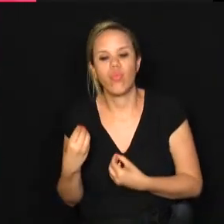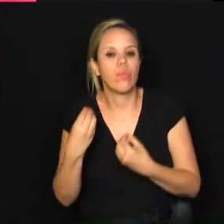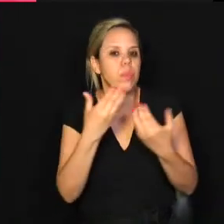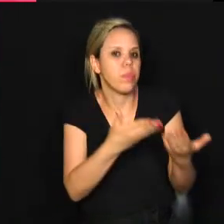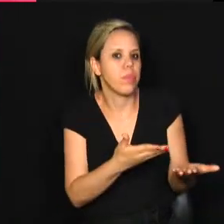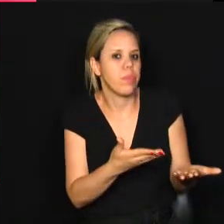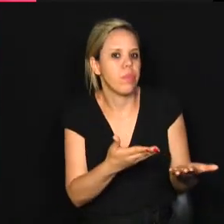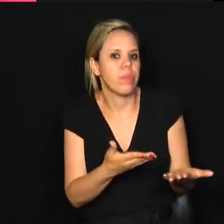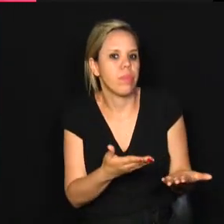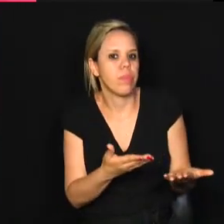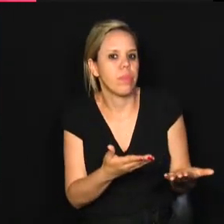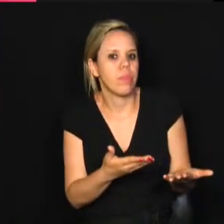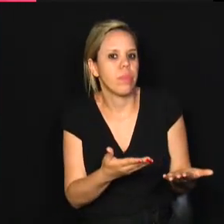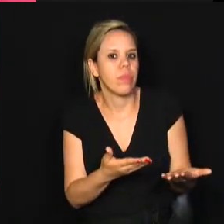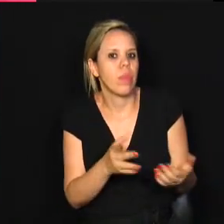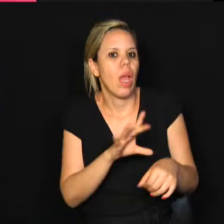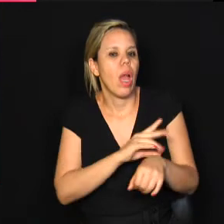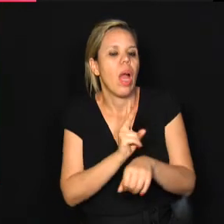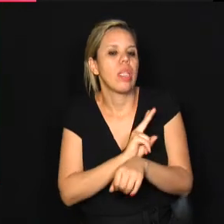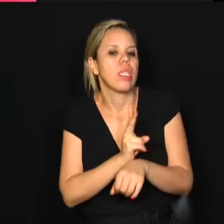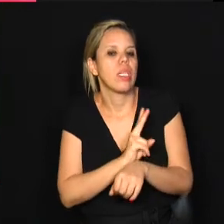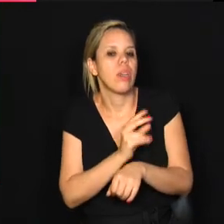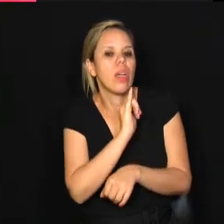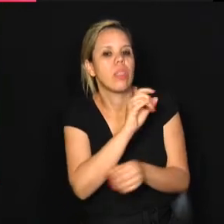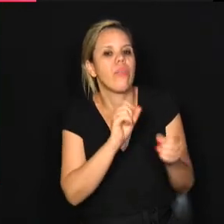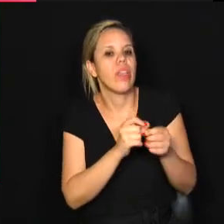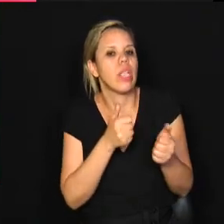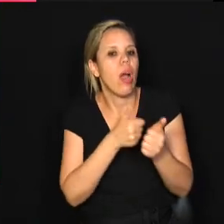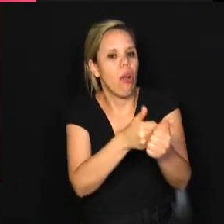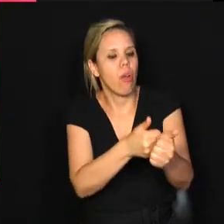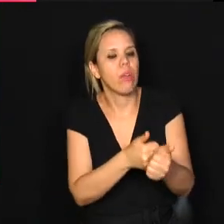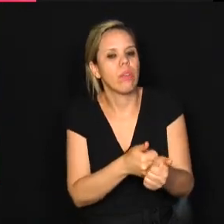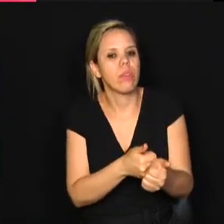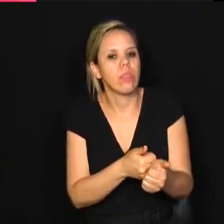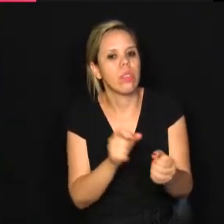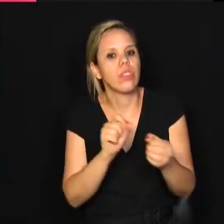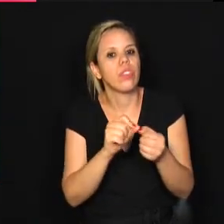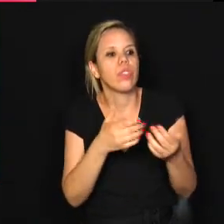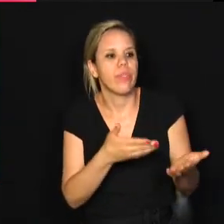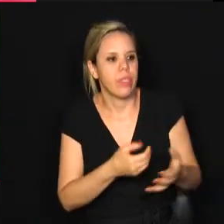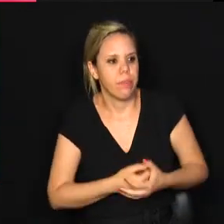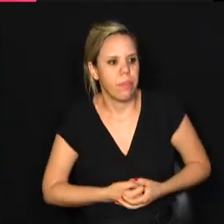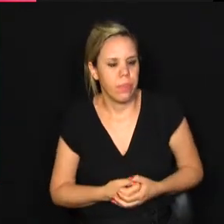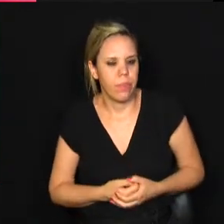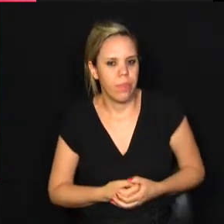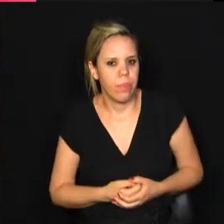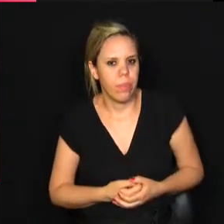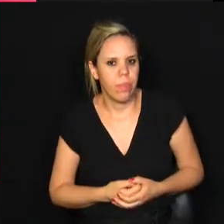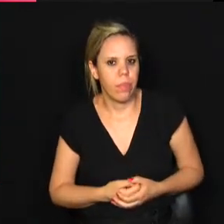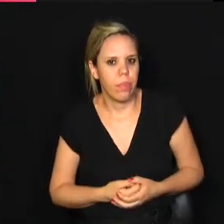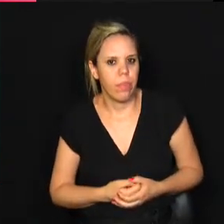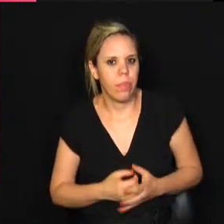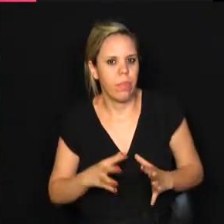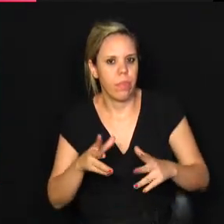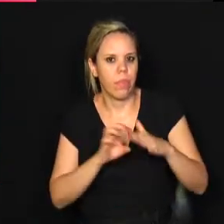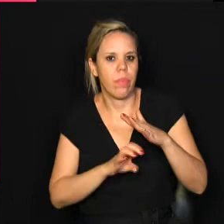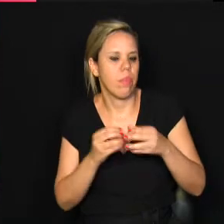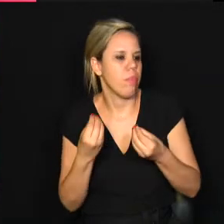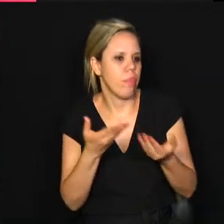essas escoltas vão e fazem. Acompanham a viatura para que seja feito. Mas o restante, a empresa não